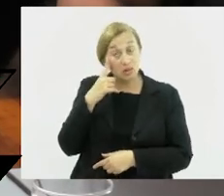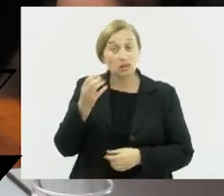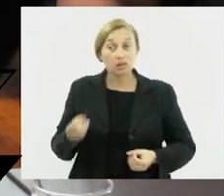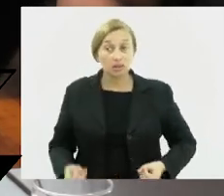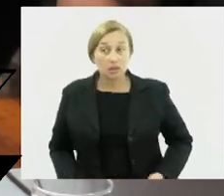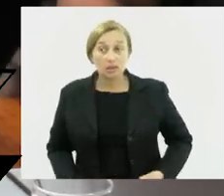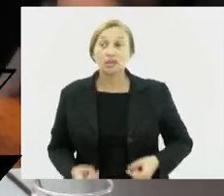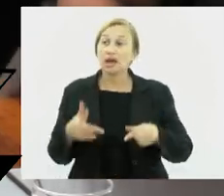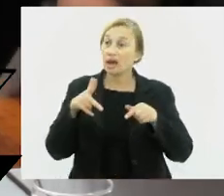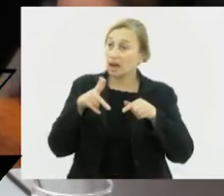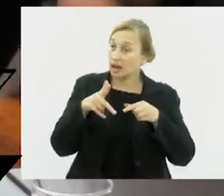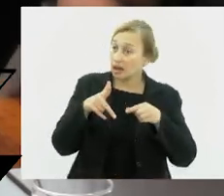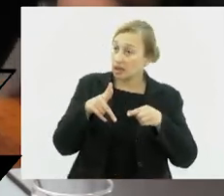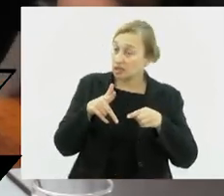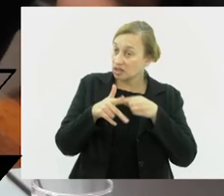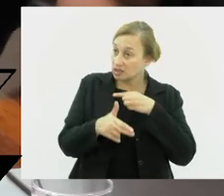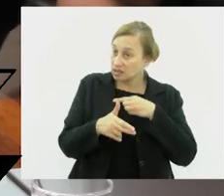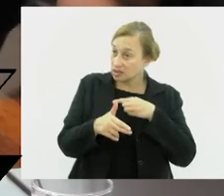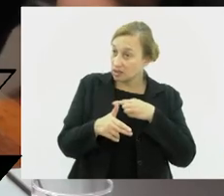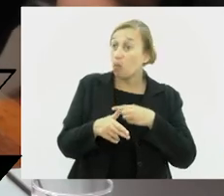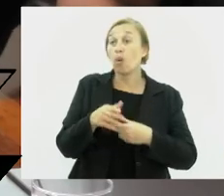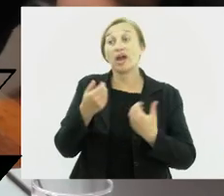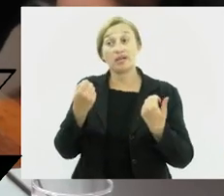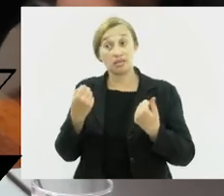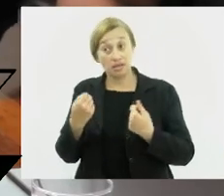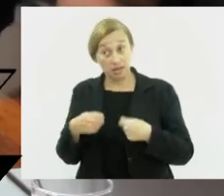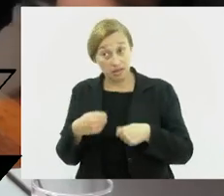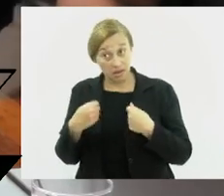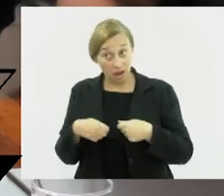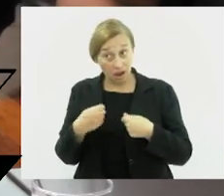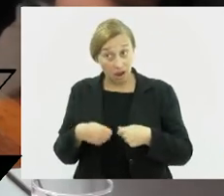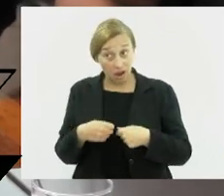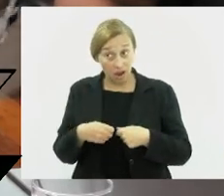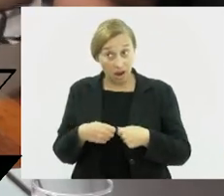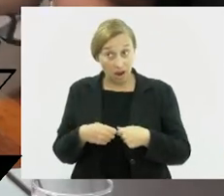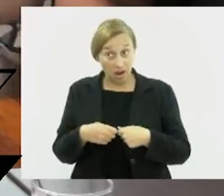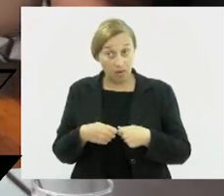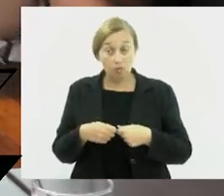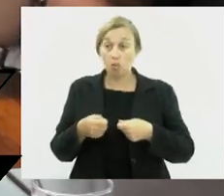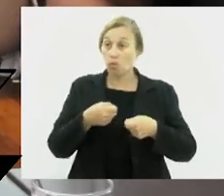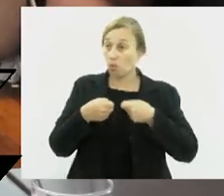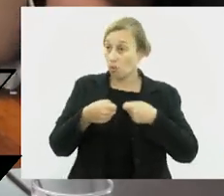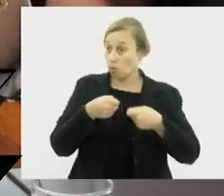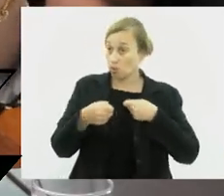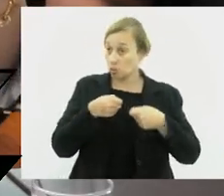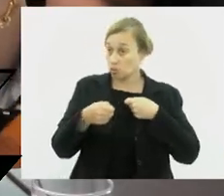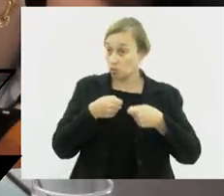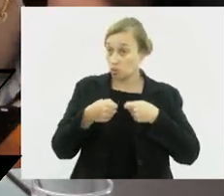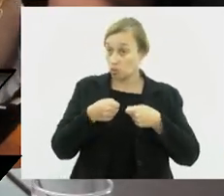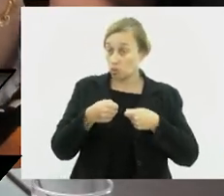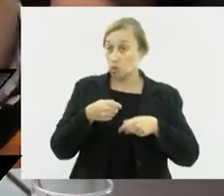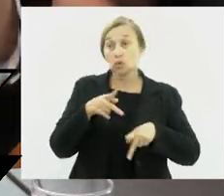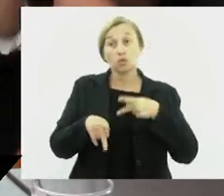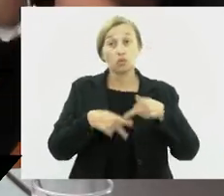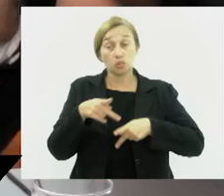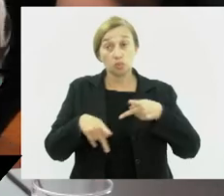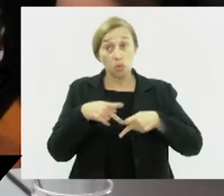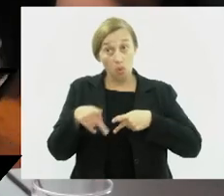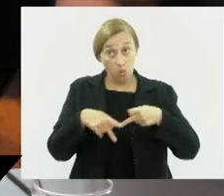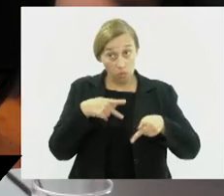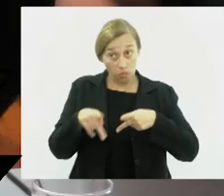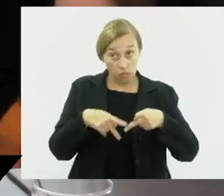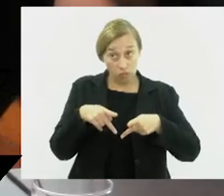castração, que a castração é necessária para o controle da população animal, tá? Isso tem